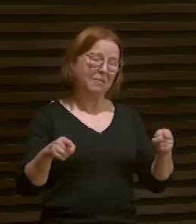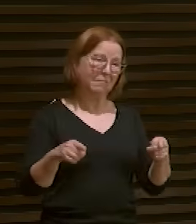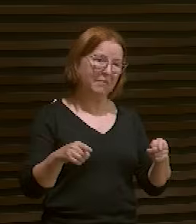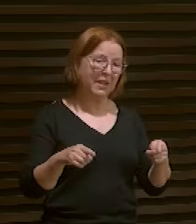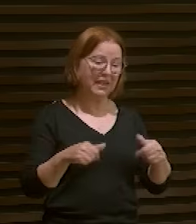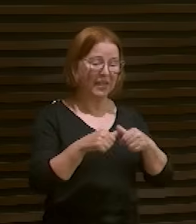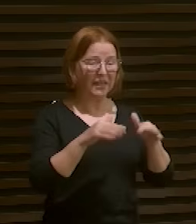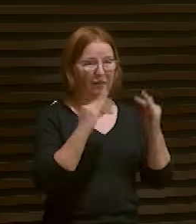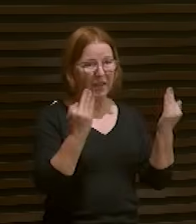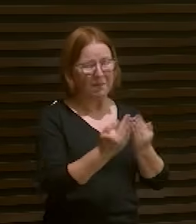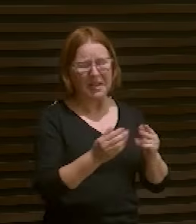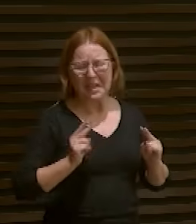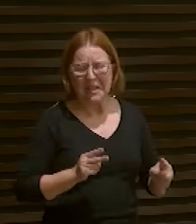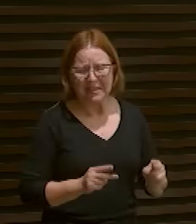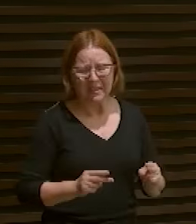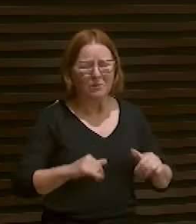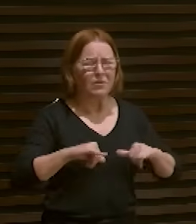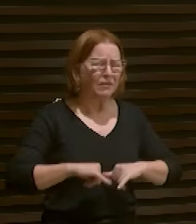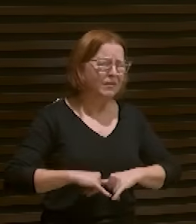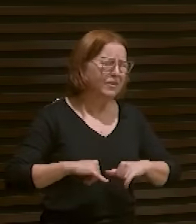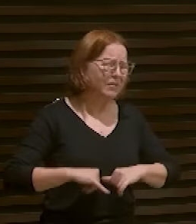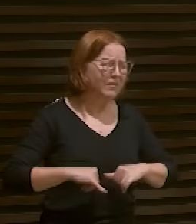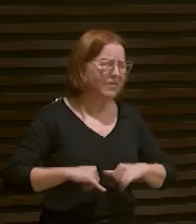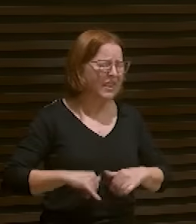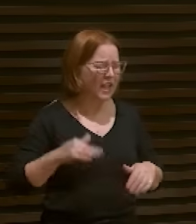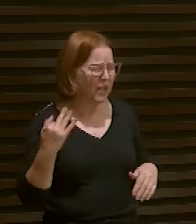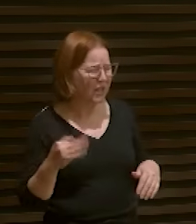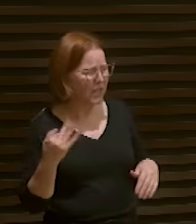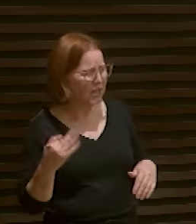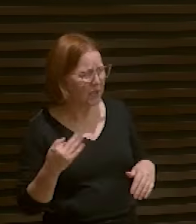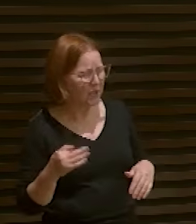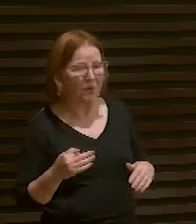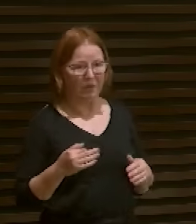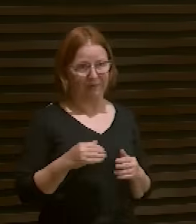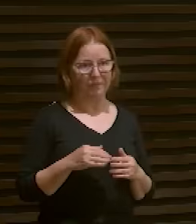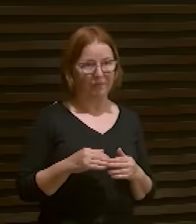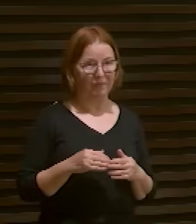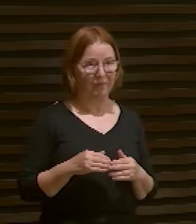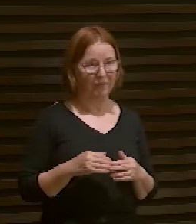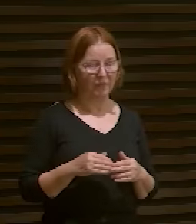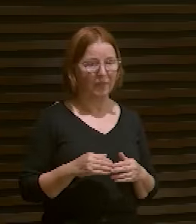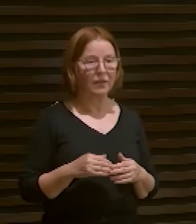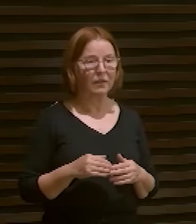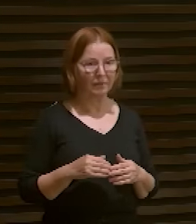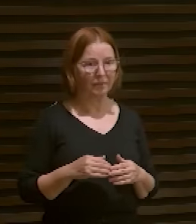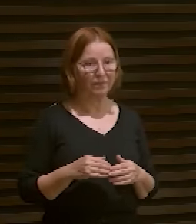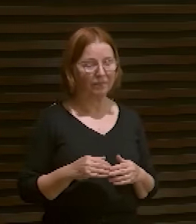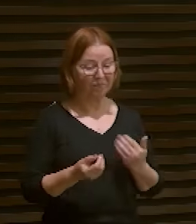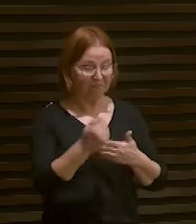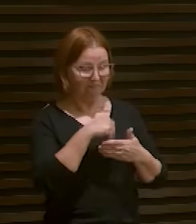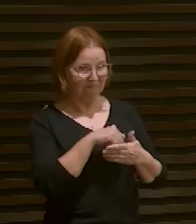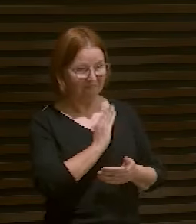luto dela. Ela vai, enquanto viver nesse mundo, ela vai andar com aquela dor, com aquele luto, com aquela coisa dentro dela.